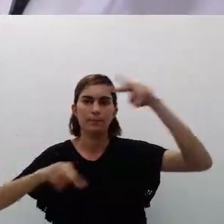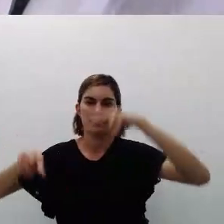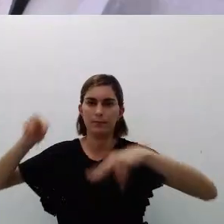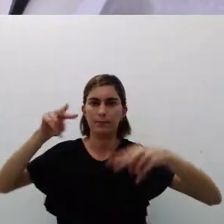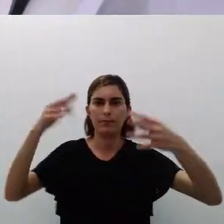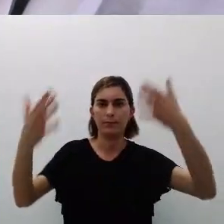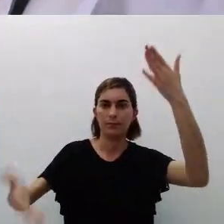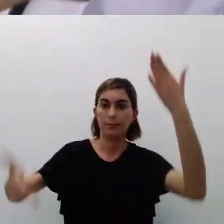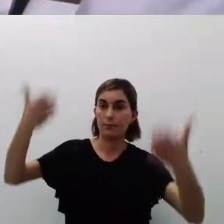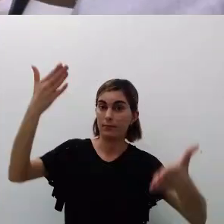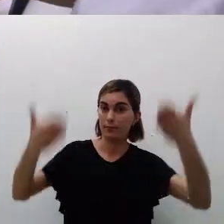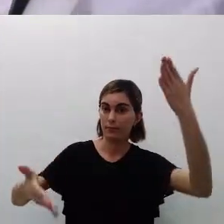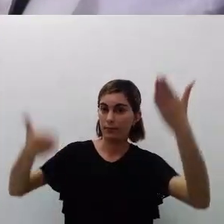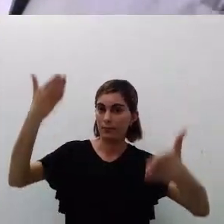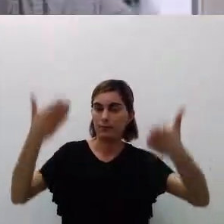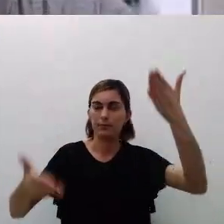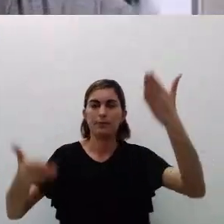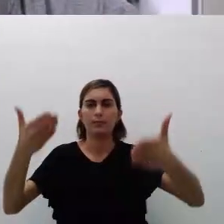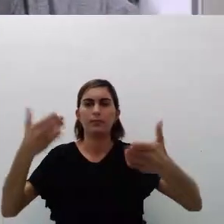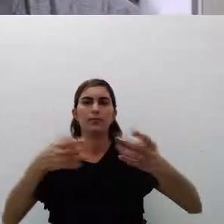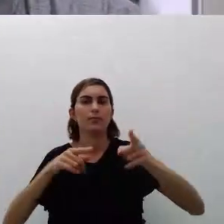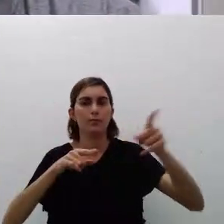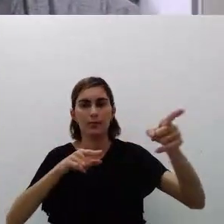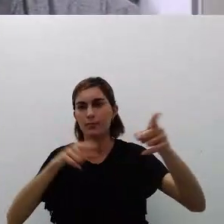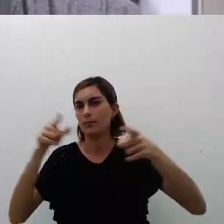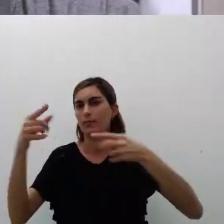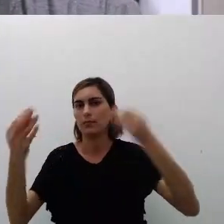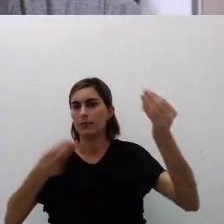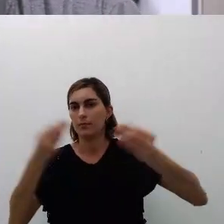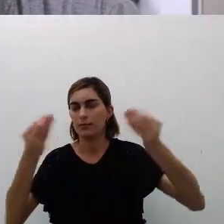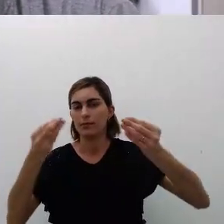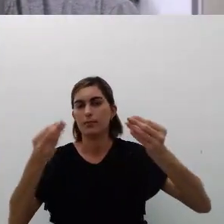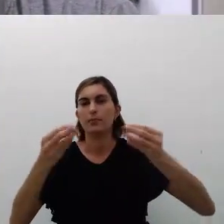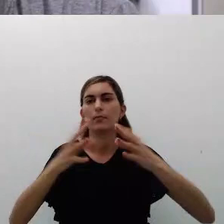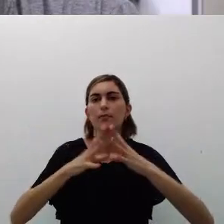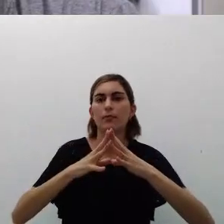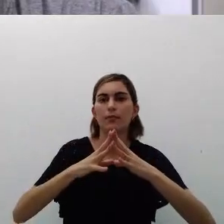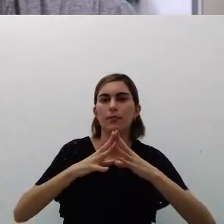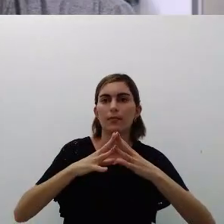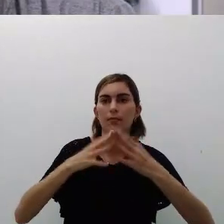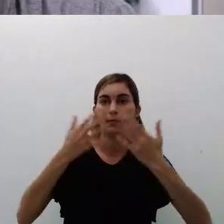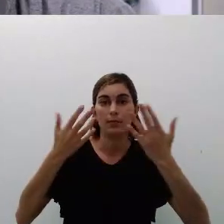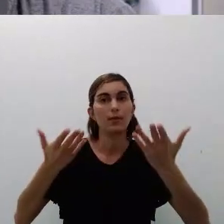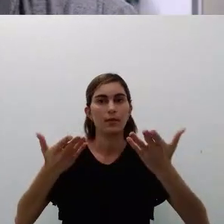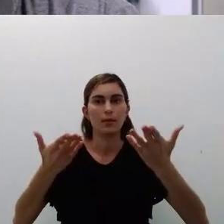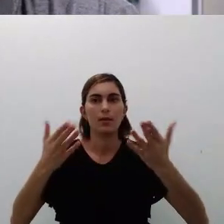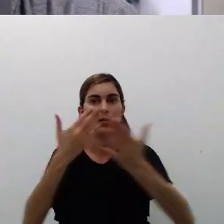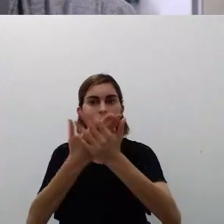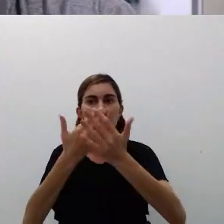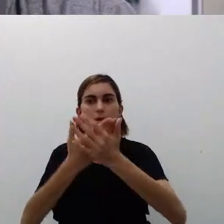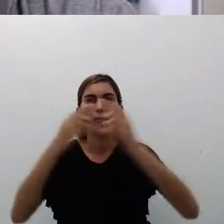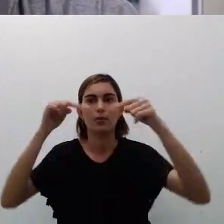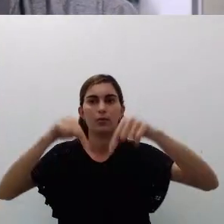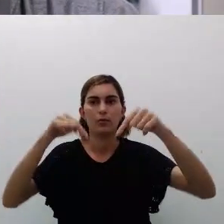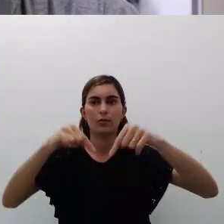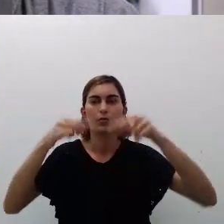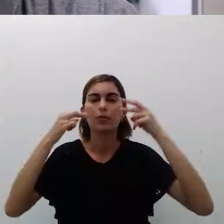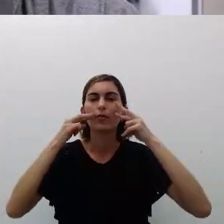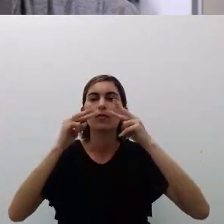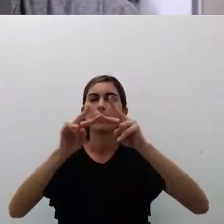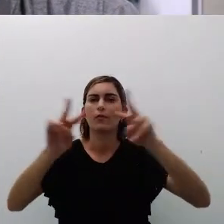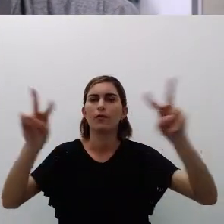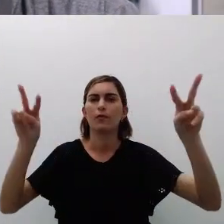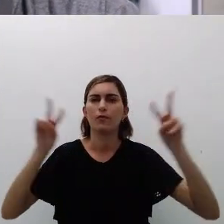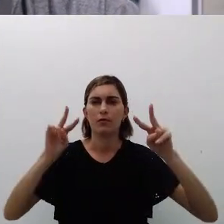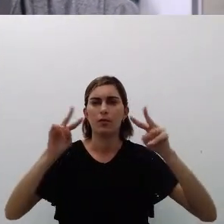os elementos do espaço. Na aula de hoje, nós vimos muito sobre enquadramento,